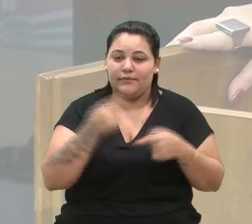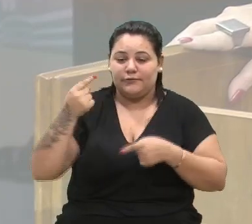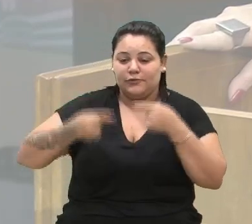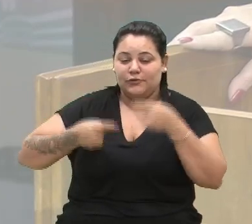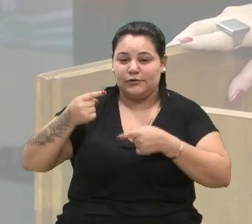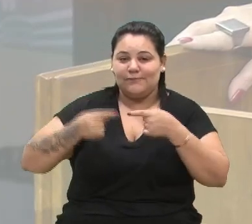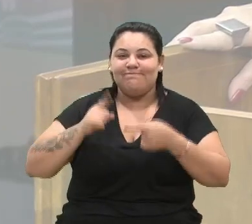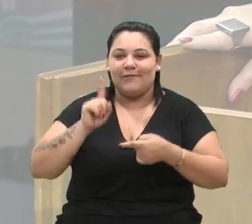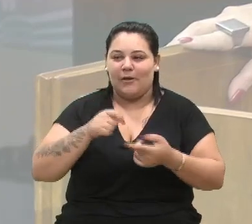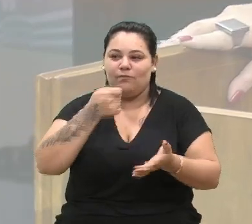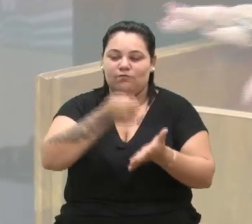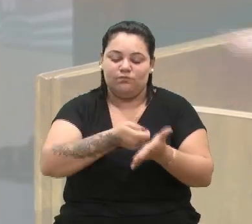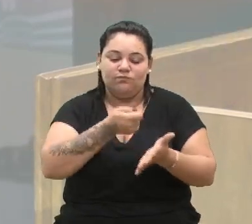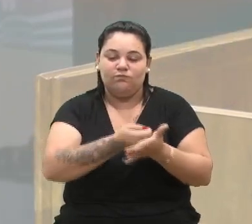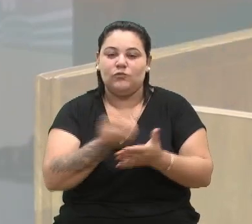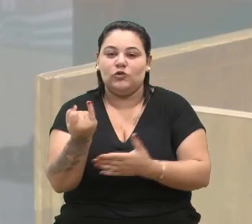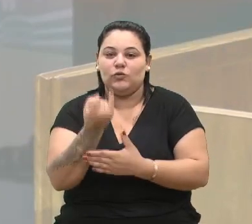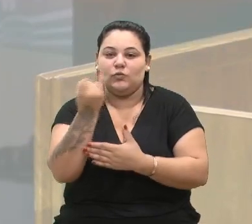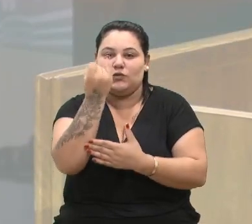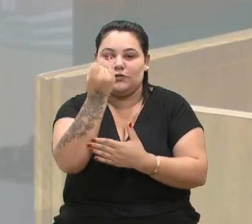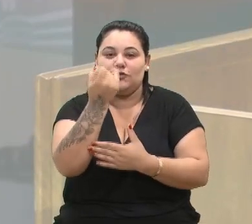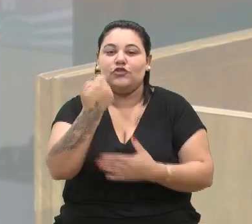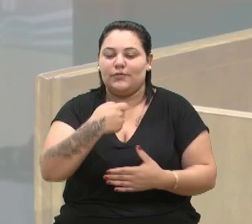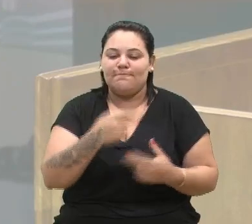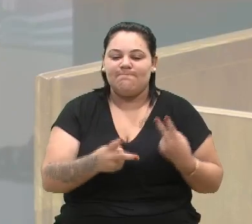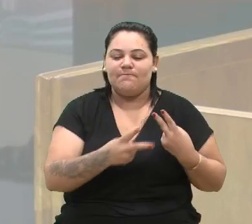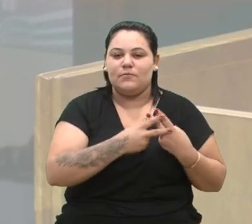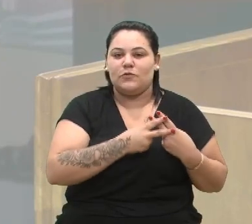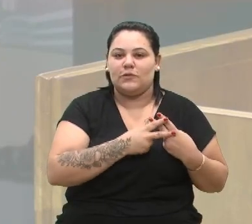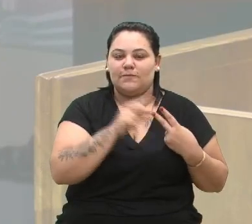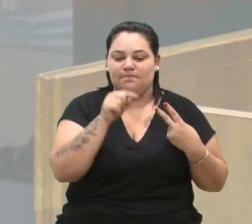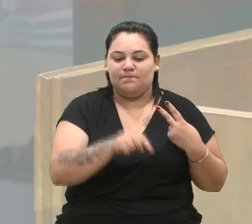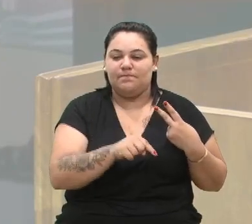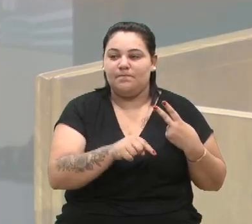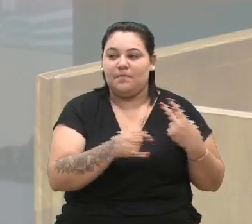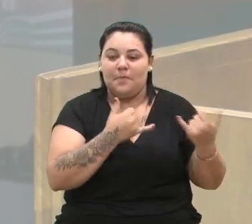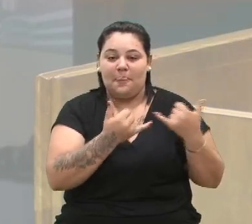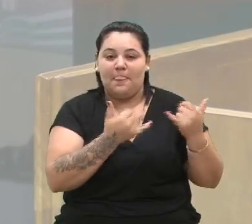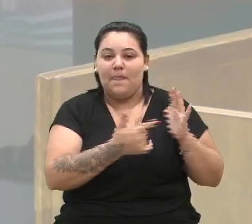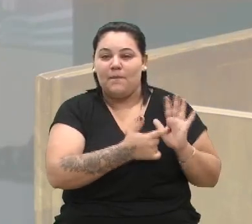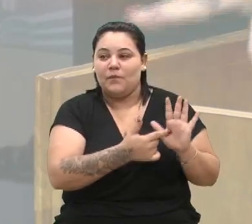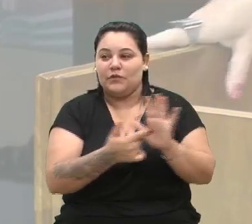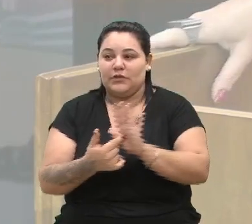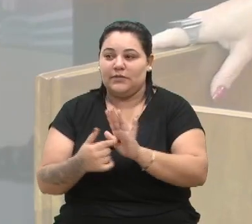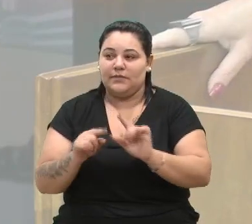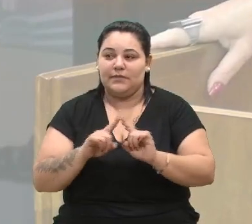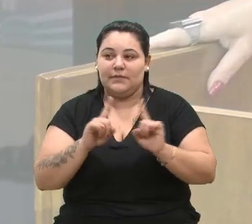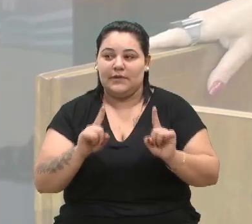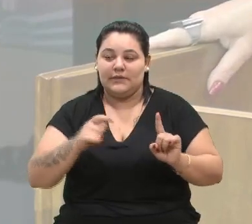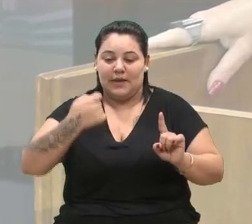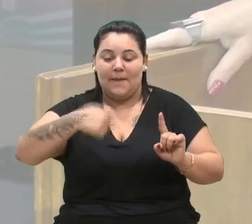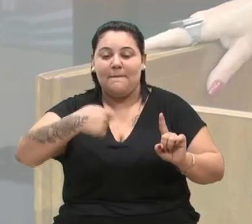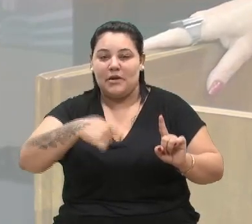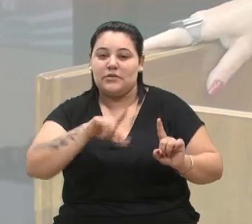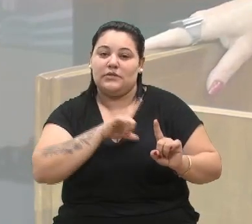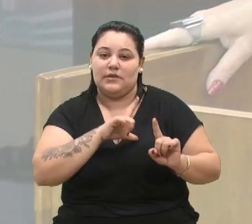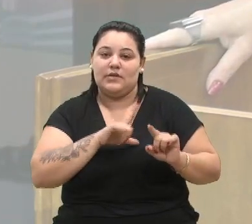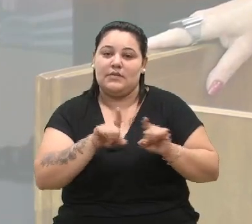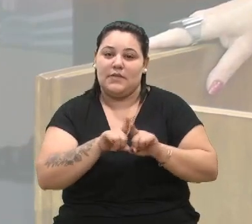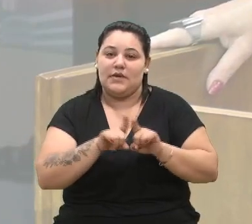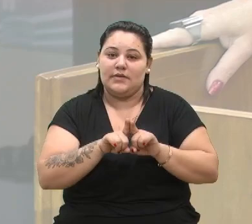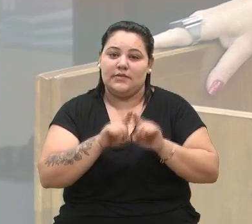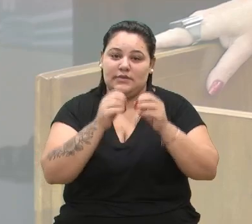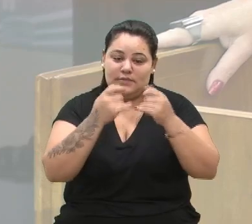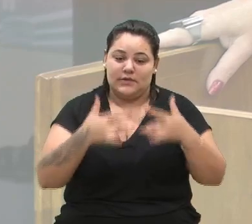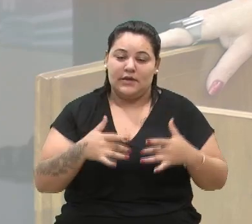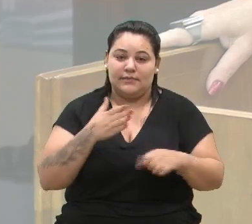luta importante e uma punição deste tamanho, ela é exemplar, mas ela precisa ser colocada no